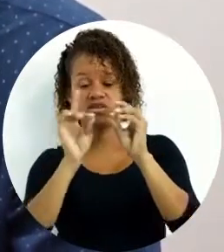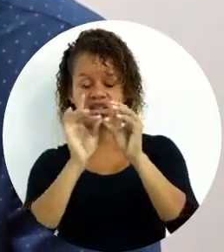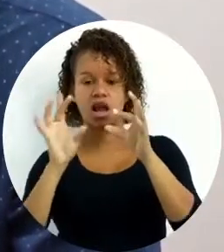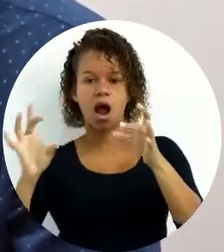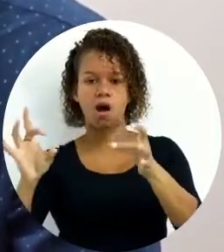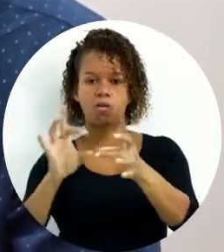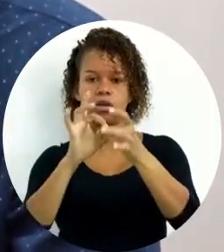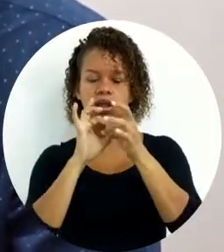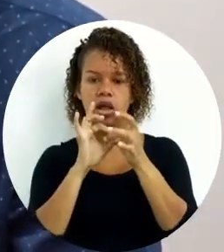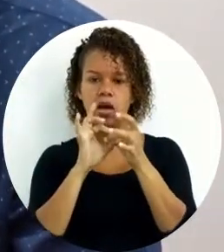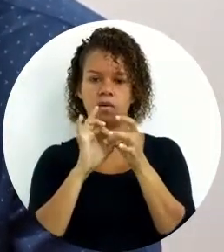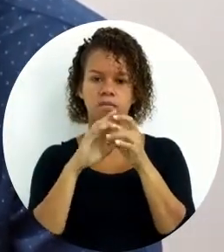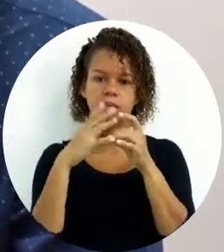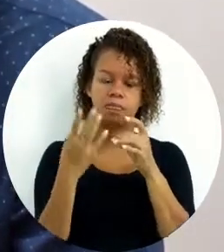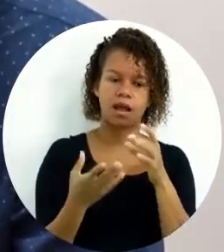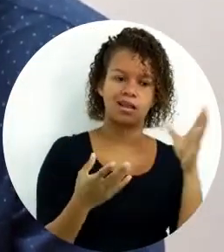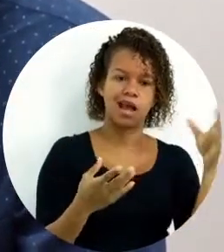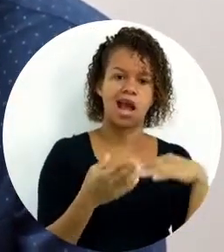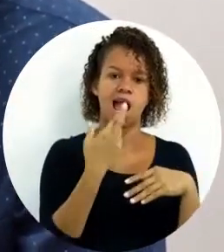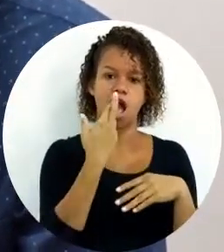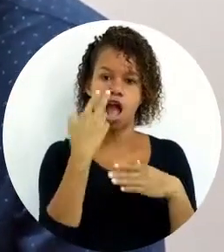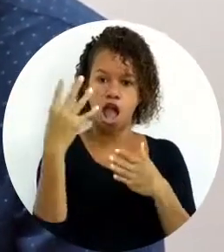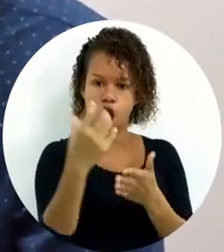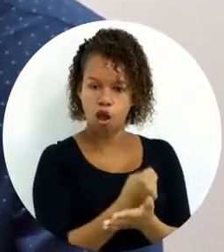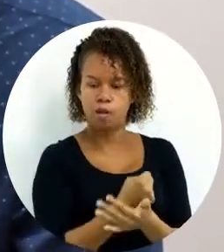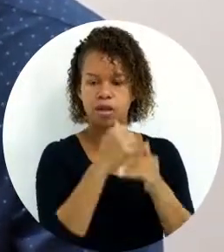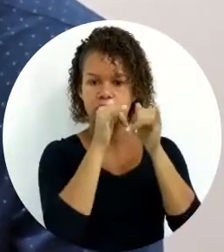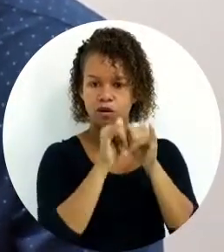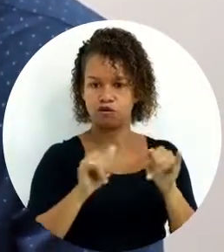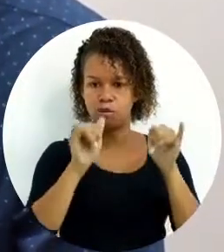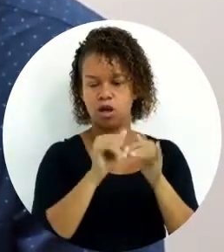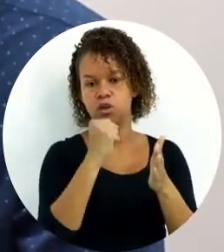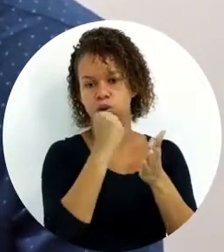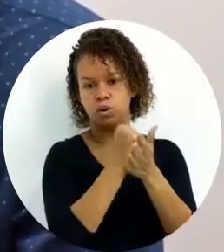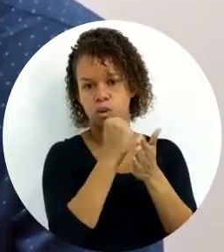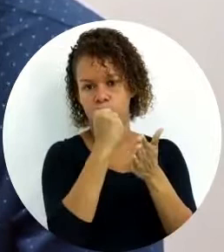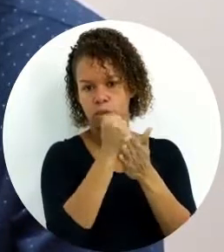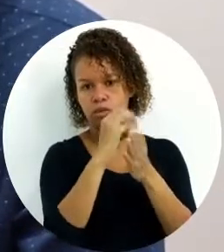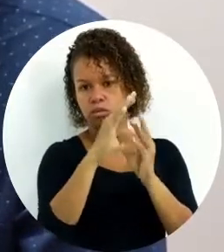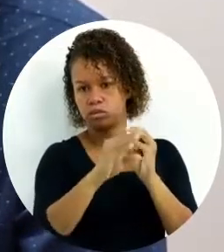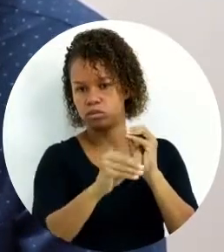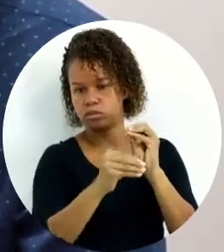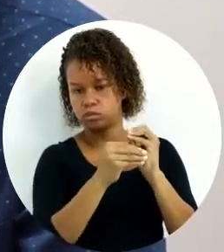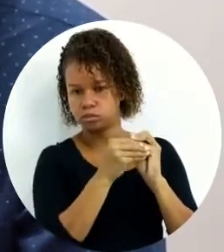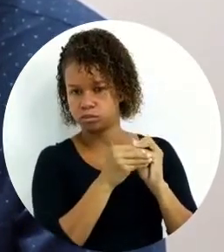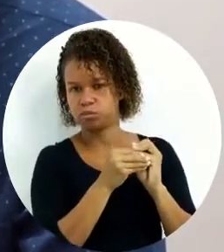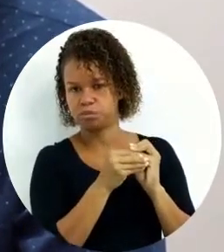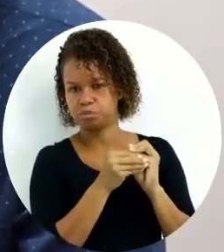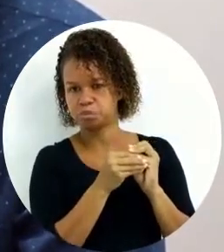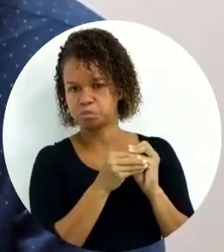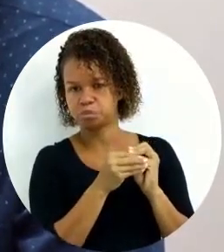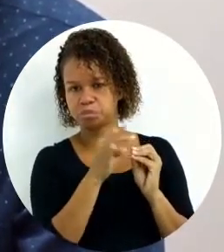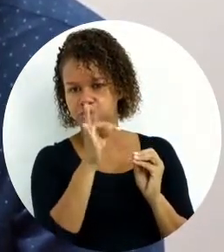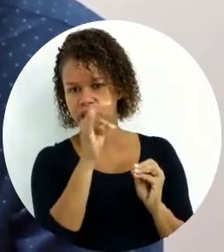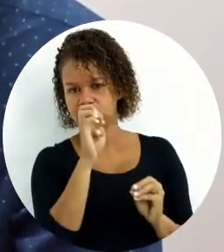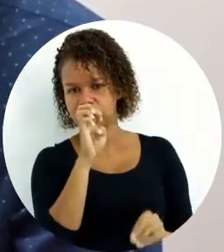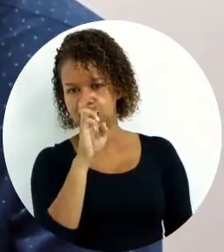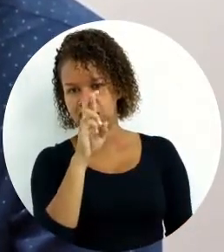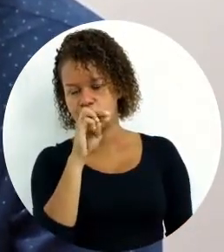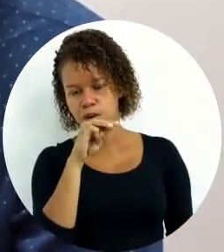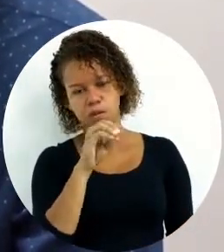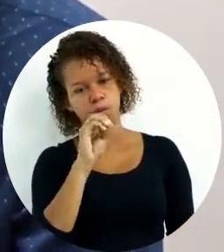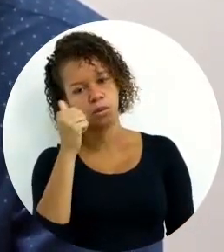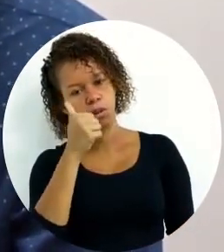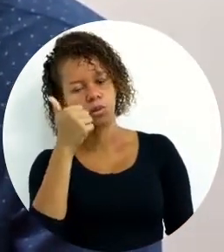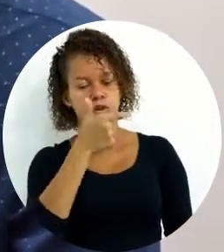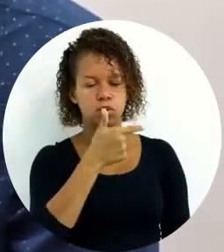união, né, tanto trazer na recuperação da informação os documentos que são indexados pelo termo ou pelo segundo